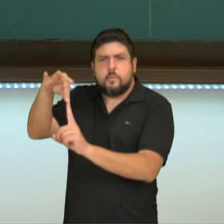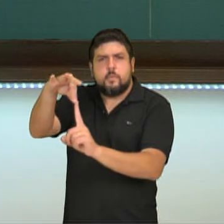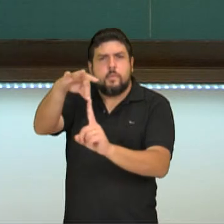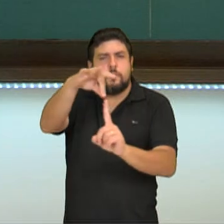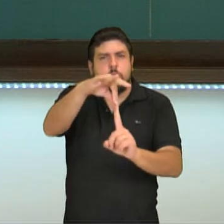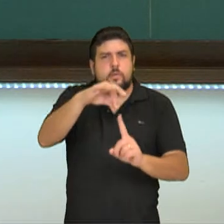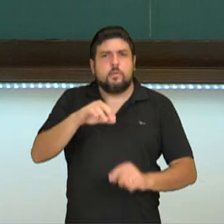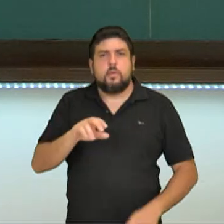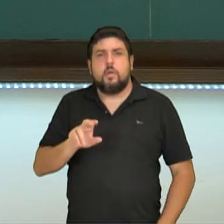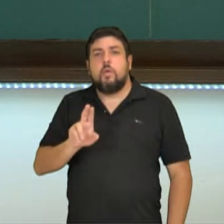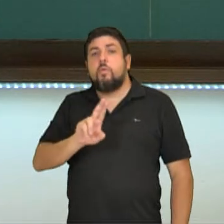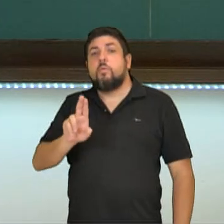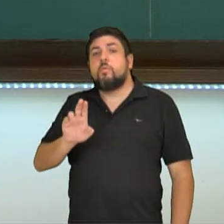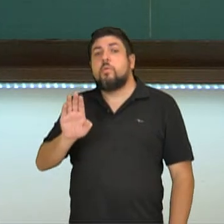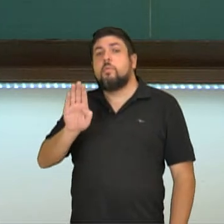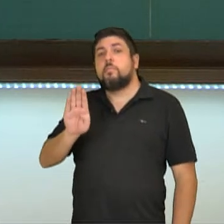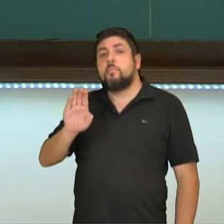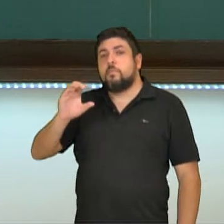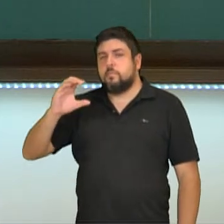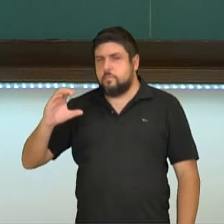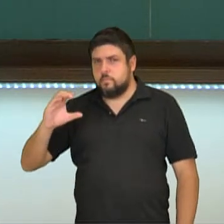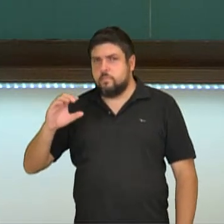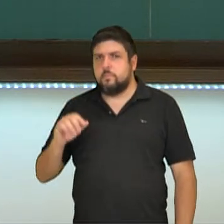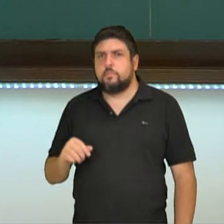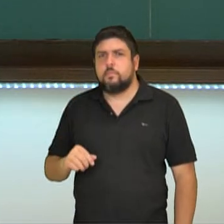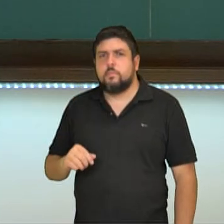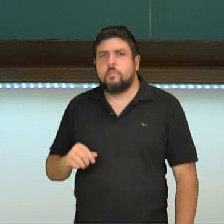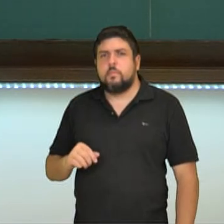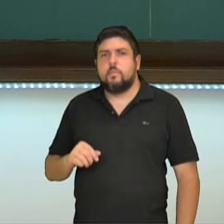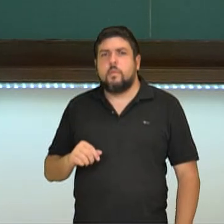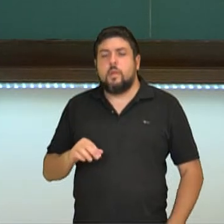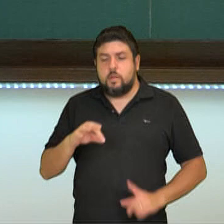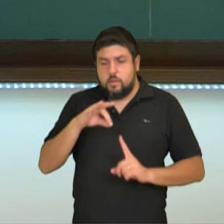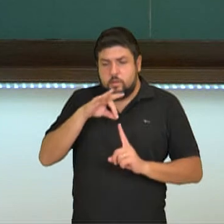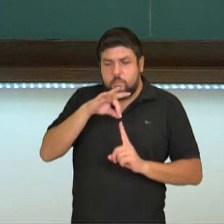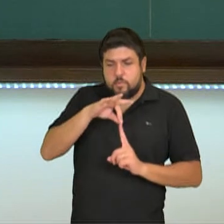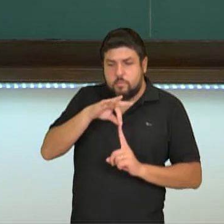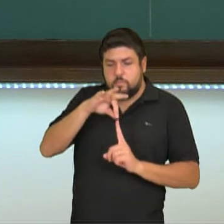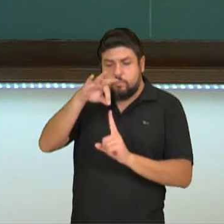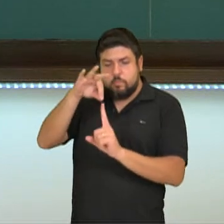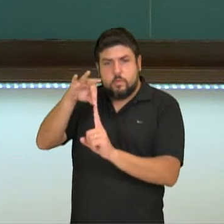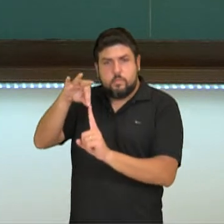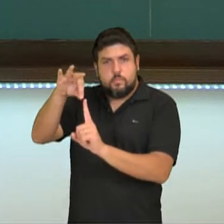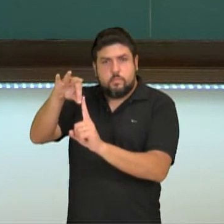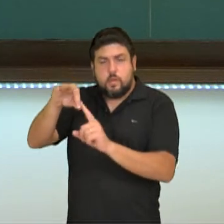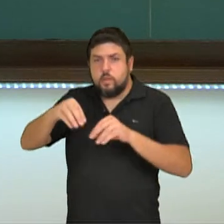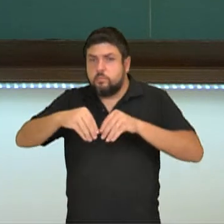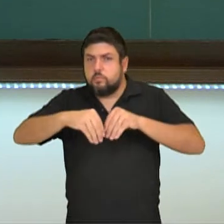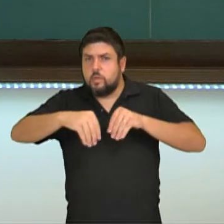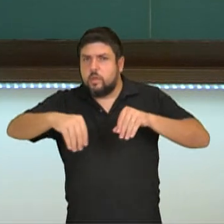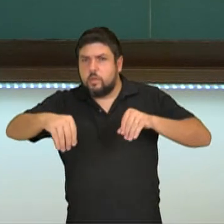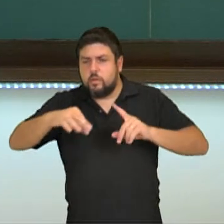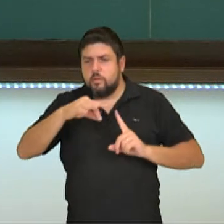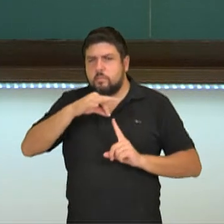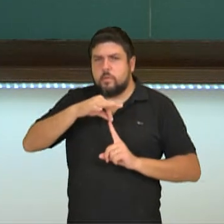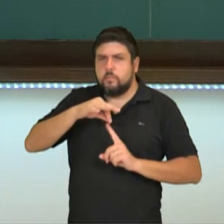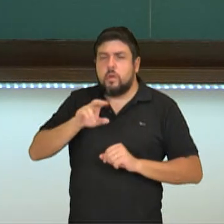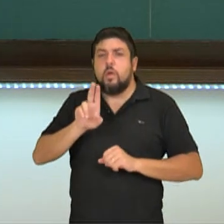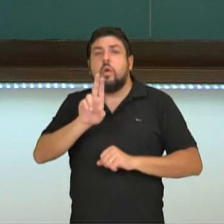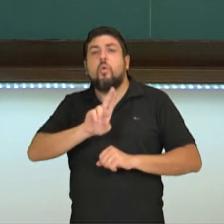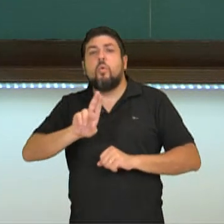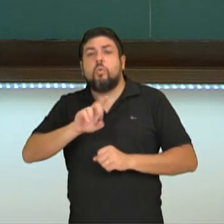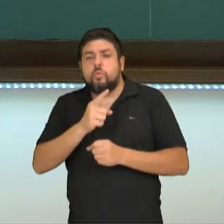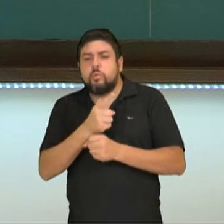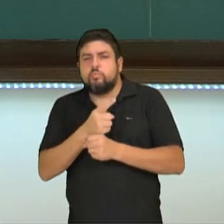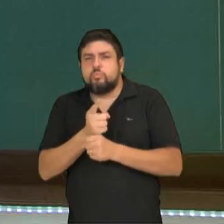de PCs, tá? São os pontos de controle, que são demarcados no terreno, usando a bússola ou um mapa.